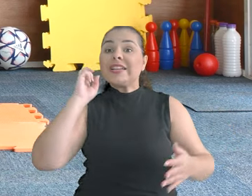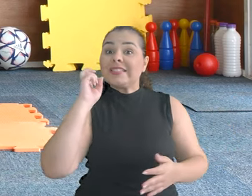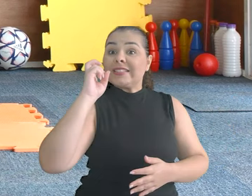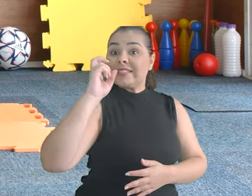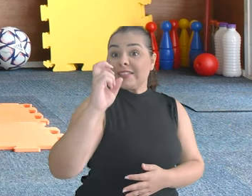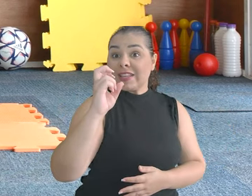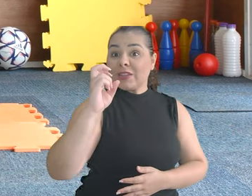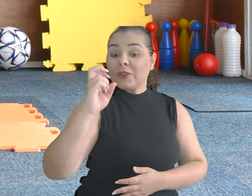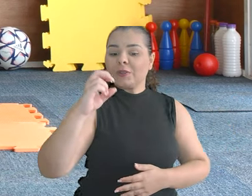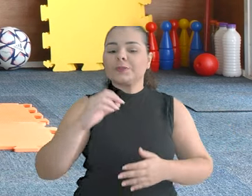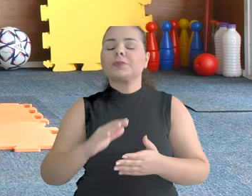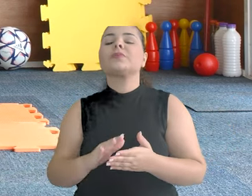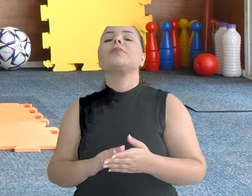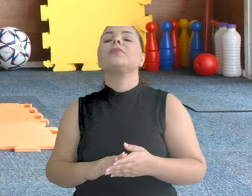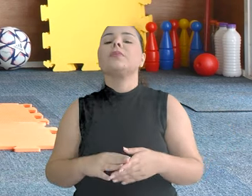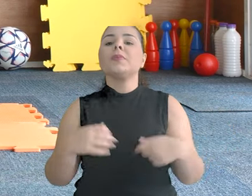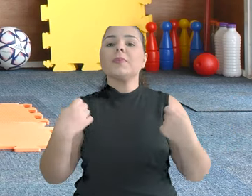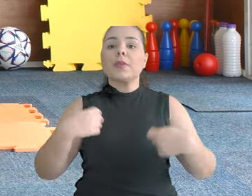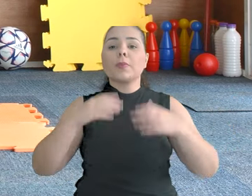cinco